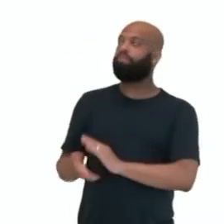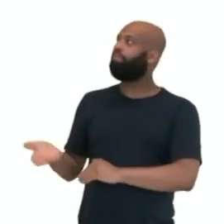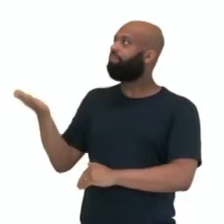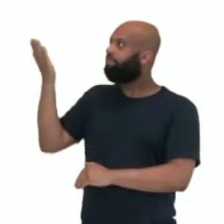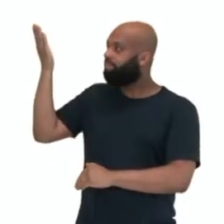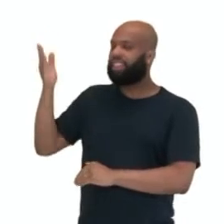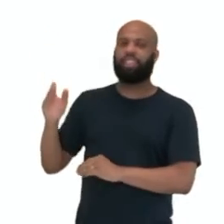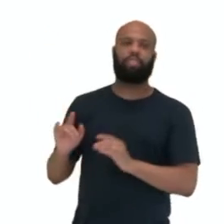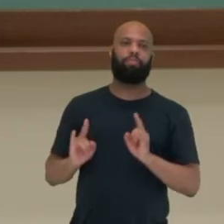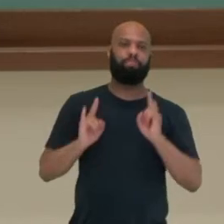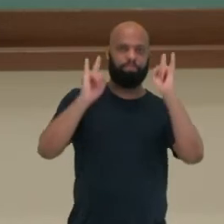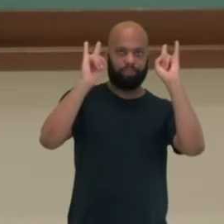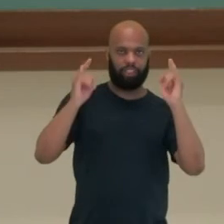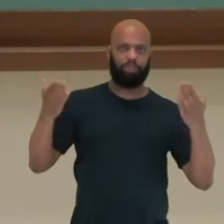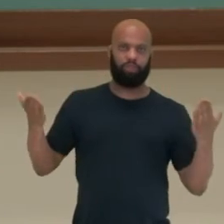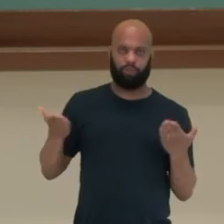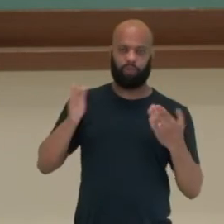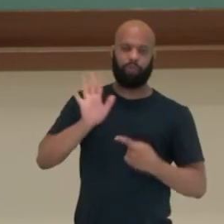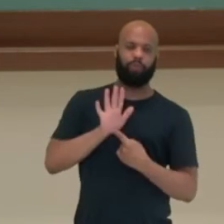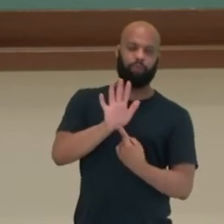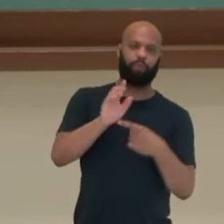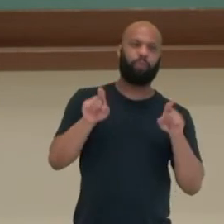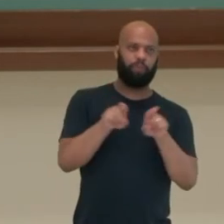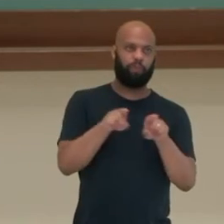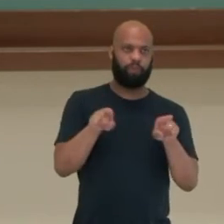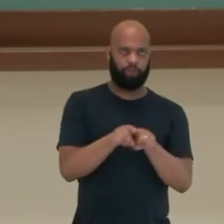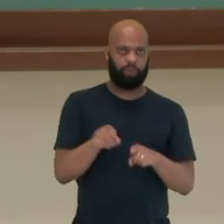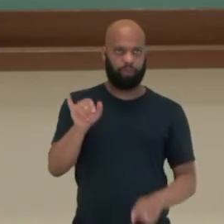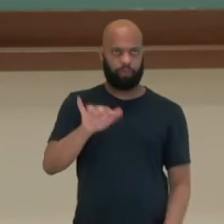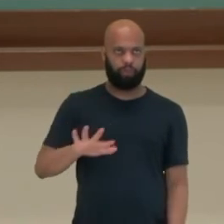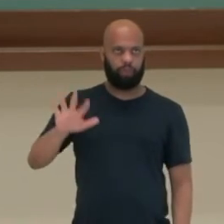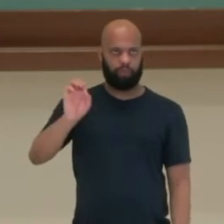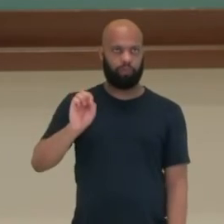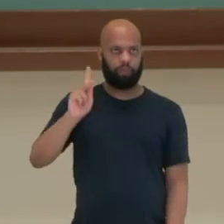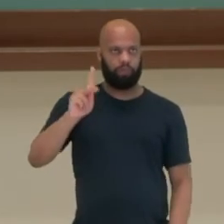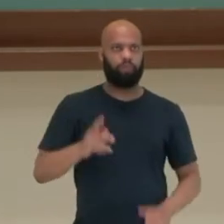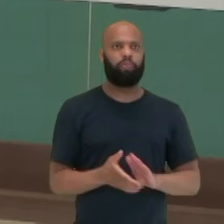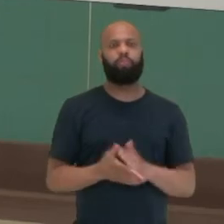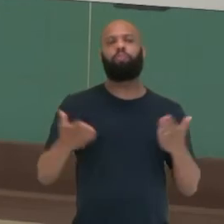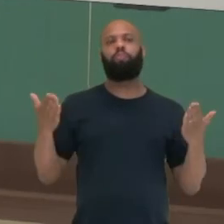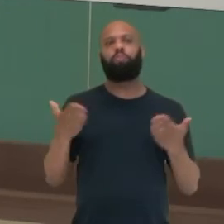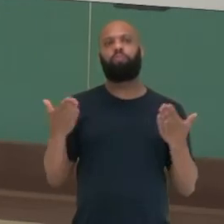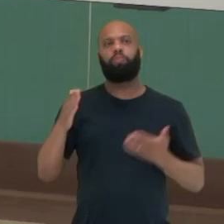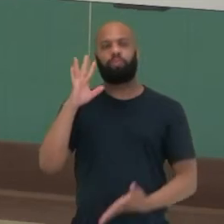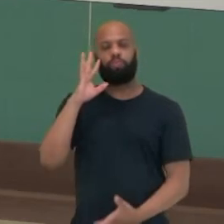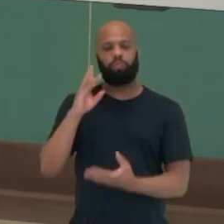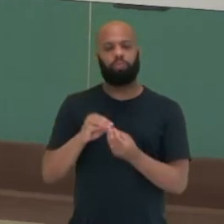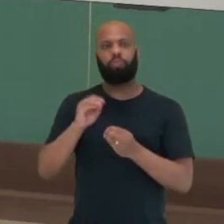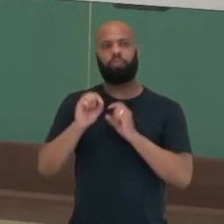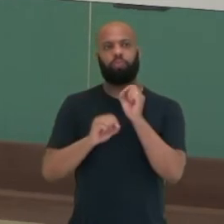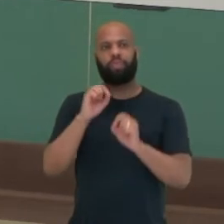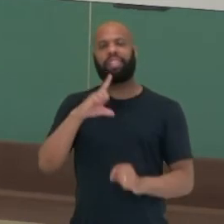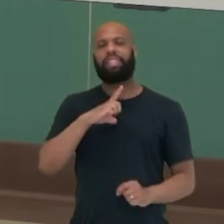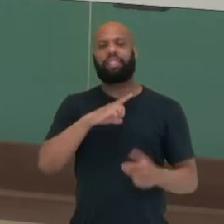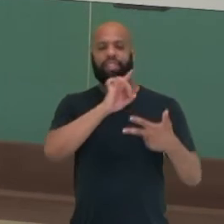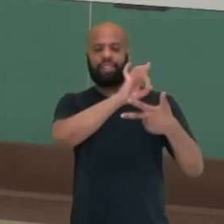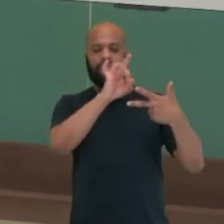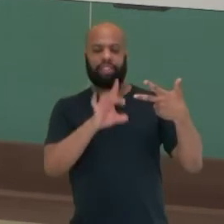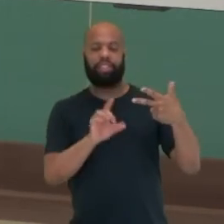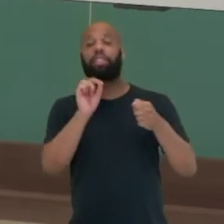dessas edificações que nós estamos vendo aí nesta imagem. Bacana, né? Então vamos ver agora as